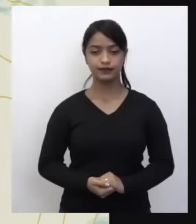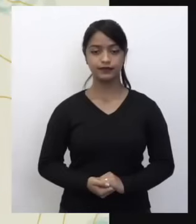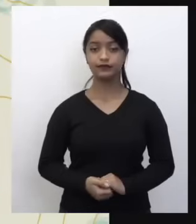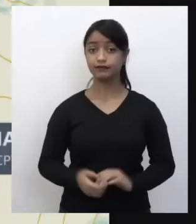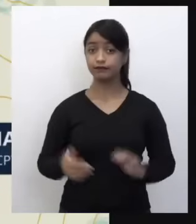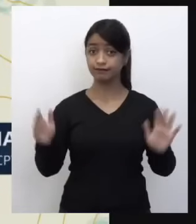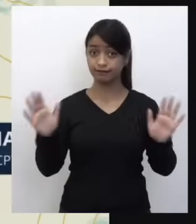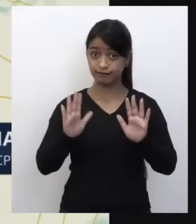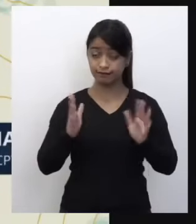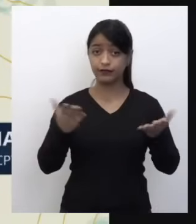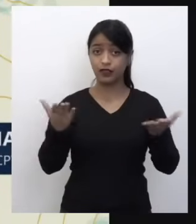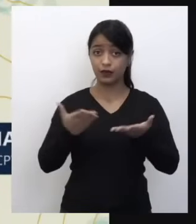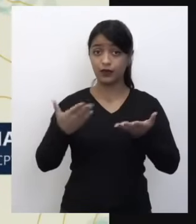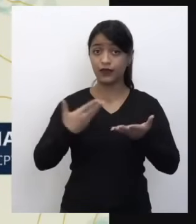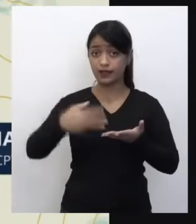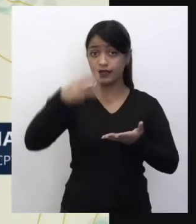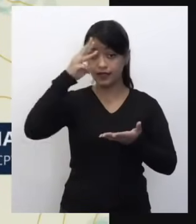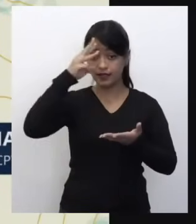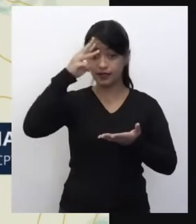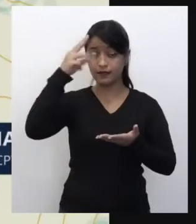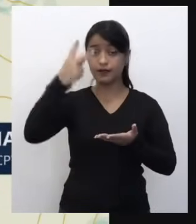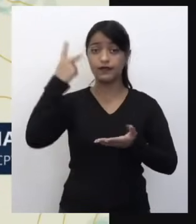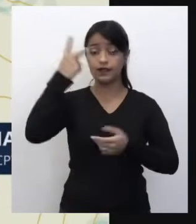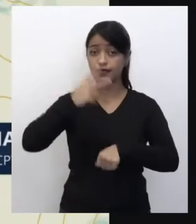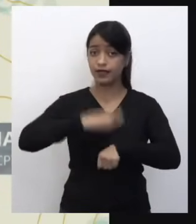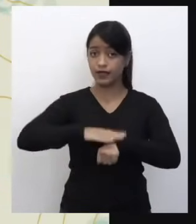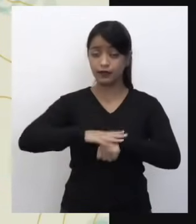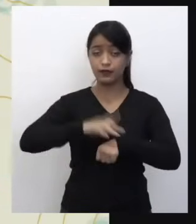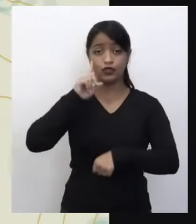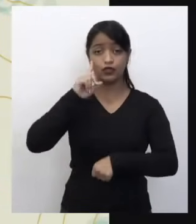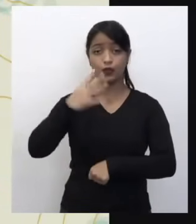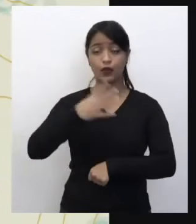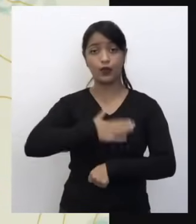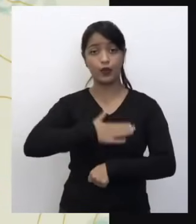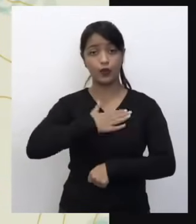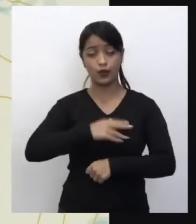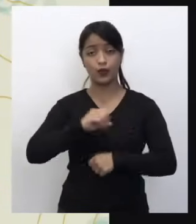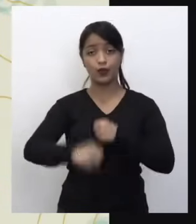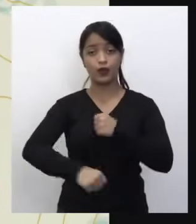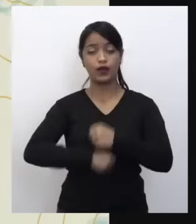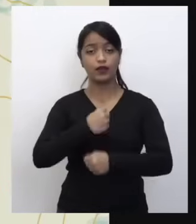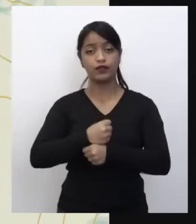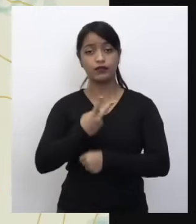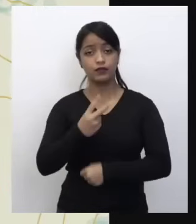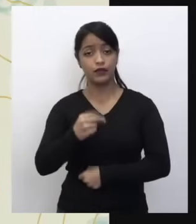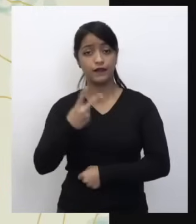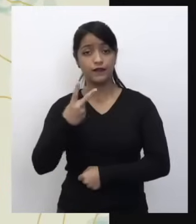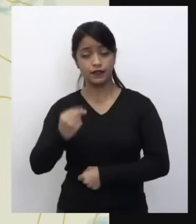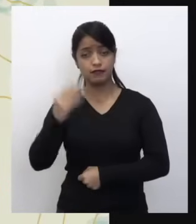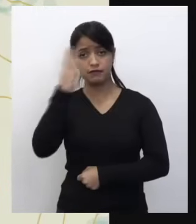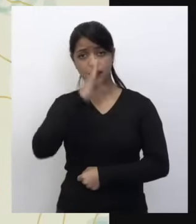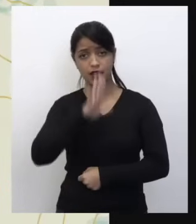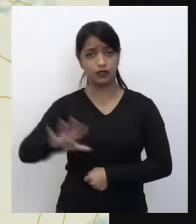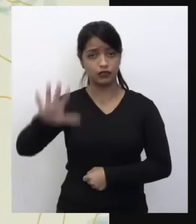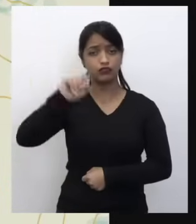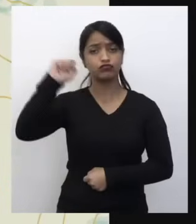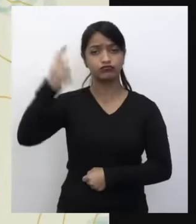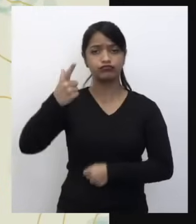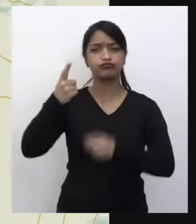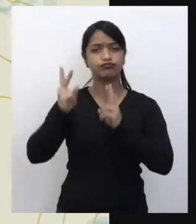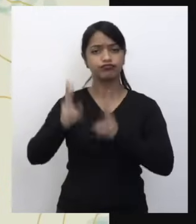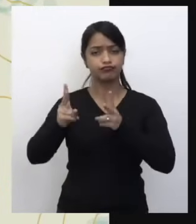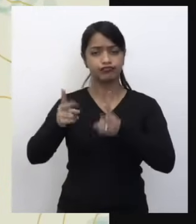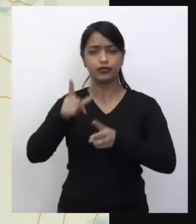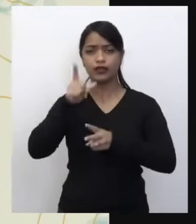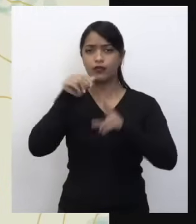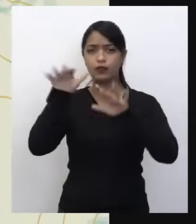Olá, vamos ver a previsão do tempo para esta terça-feira, dia 4 de agosto de 2020, em todo o Brasil. O tempo segue ensolarado e com baixa umidade relativa do ar em